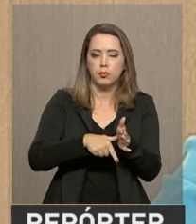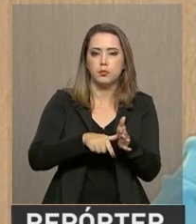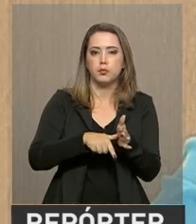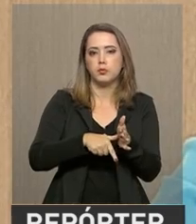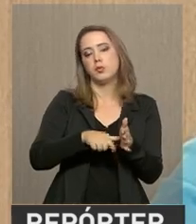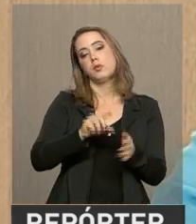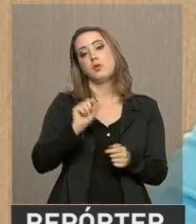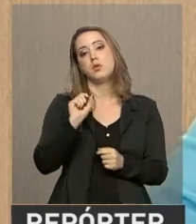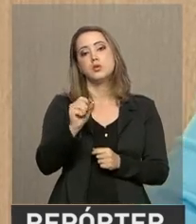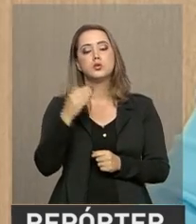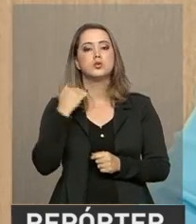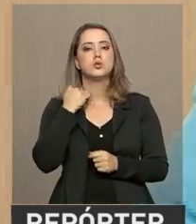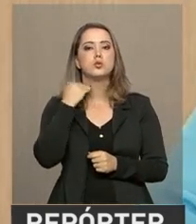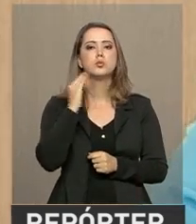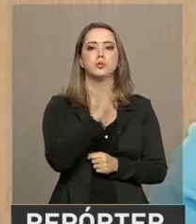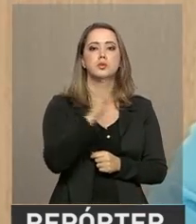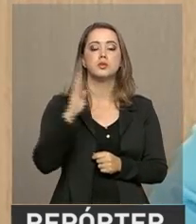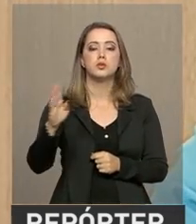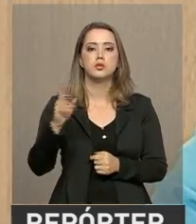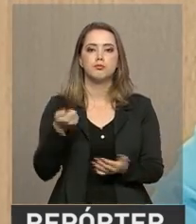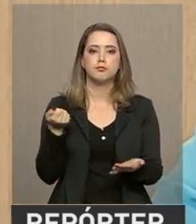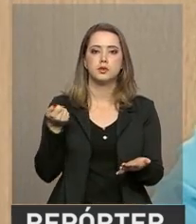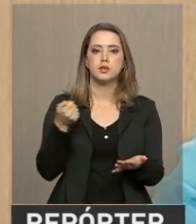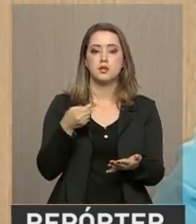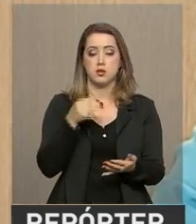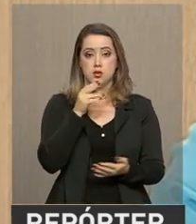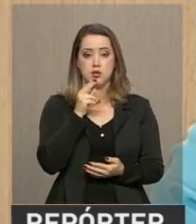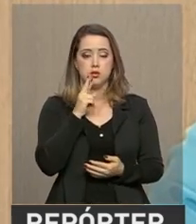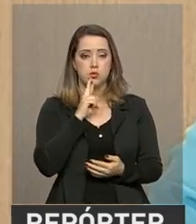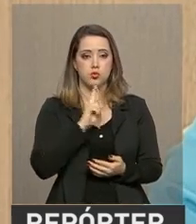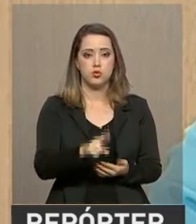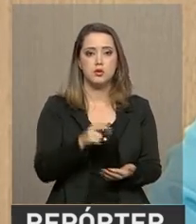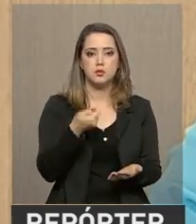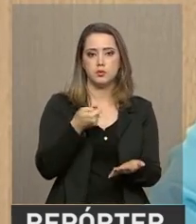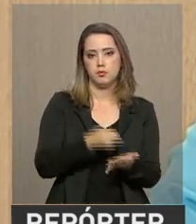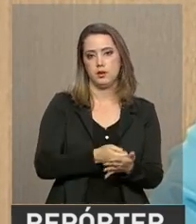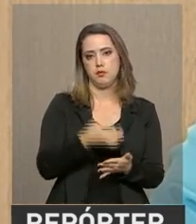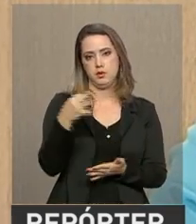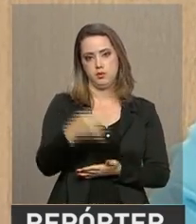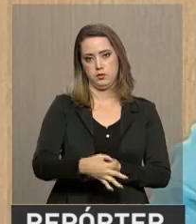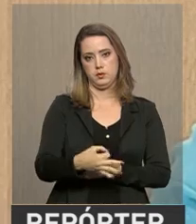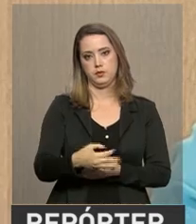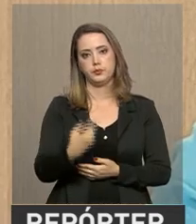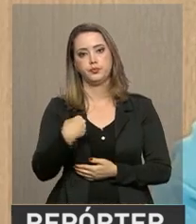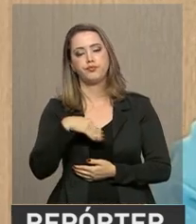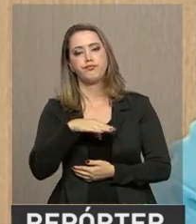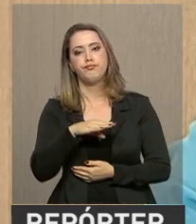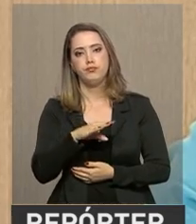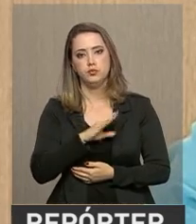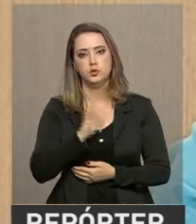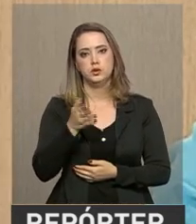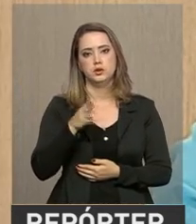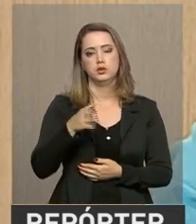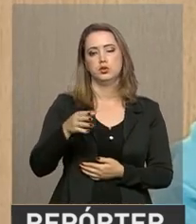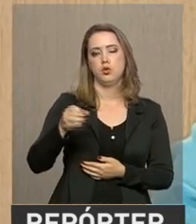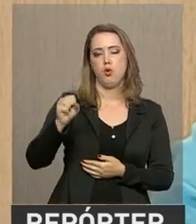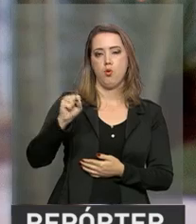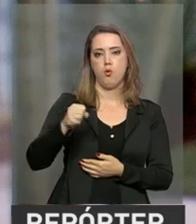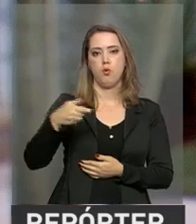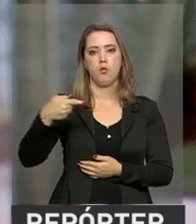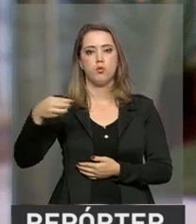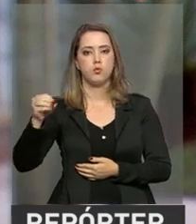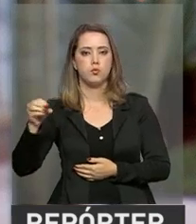do Brasil em função do feriado, muito provavelmente chegaremos a 8 milhões e 800 mil inscrições